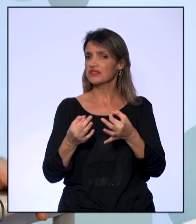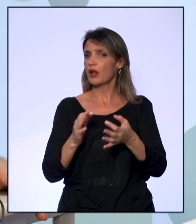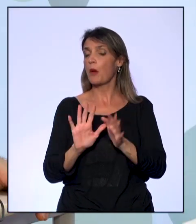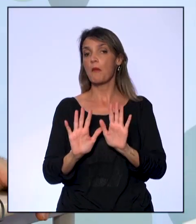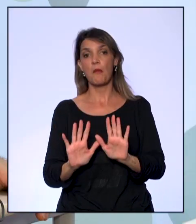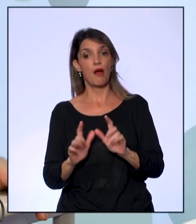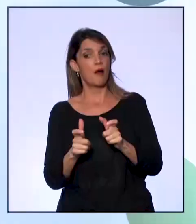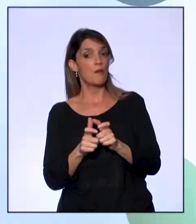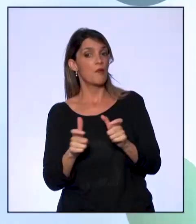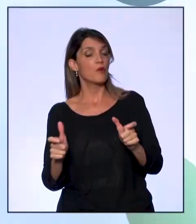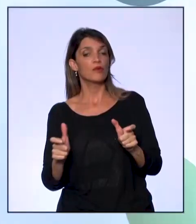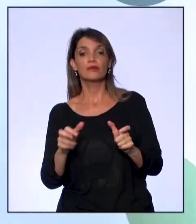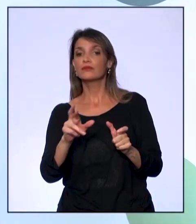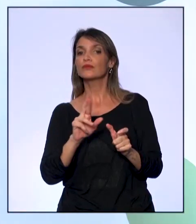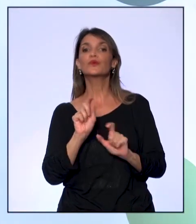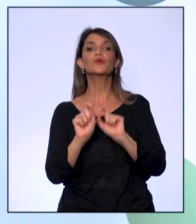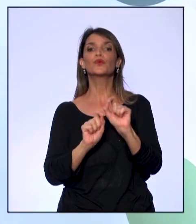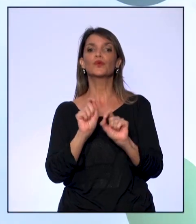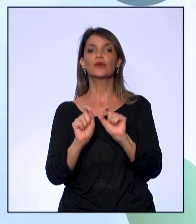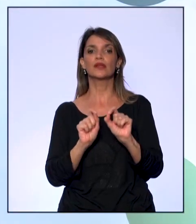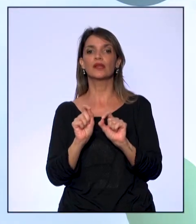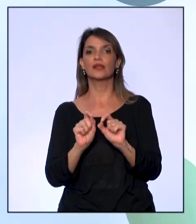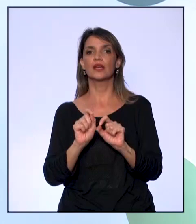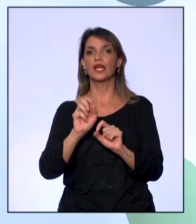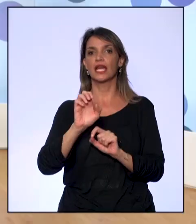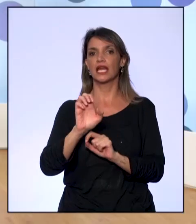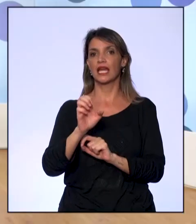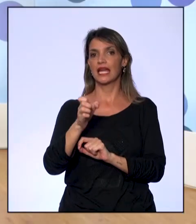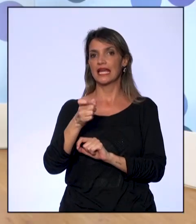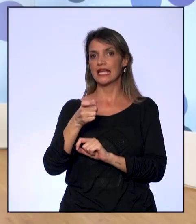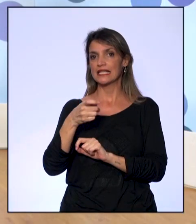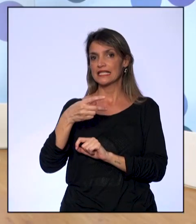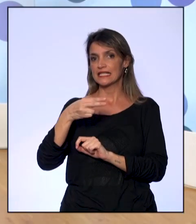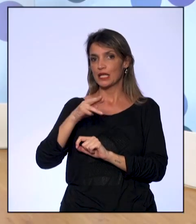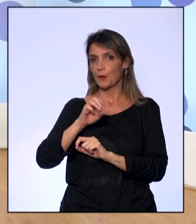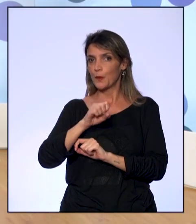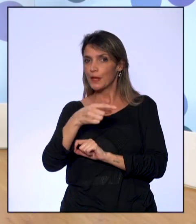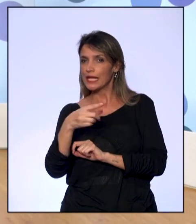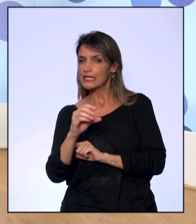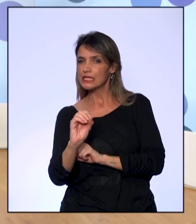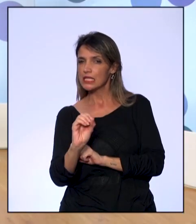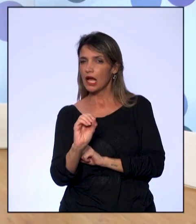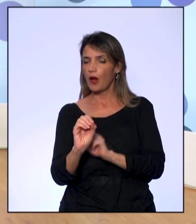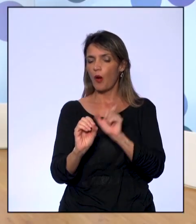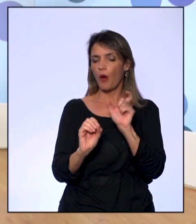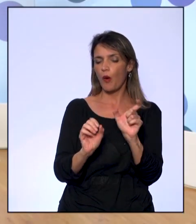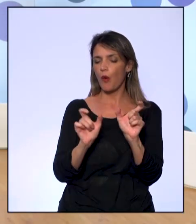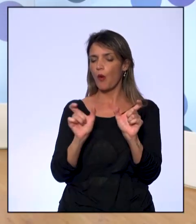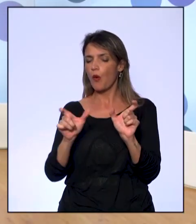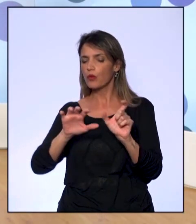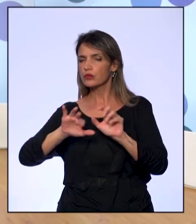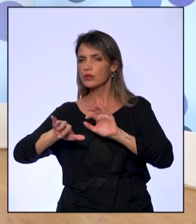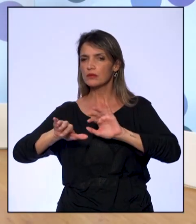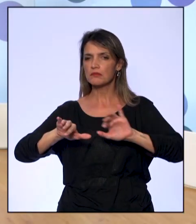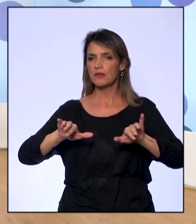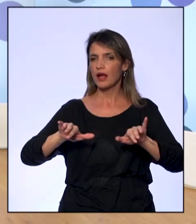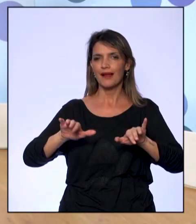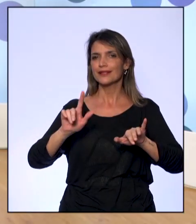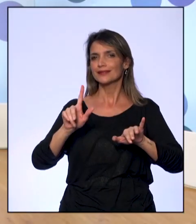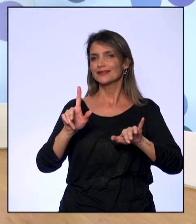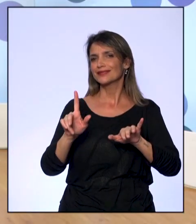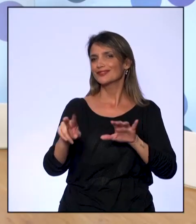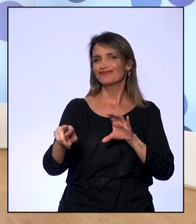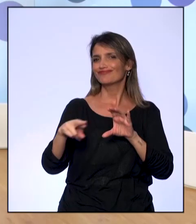mas a maioria respondeu a expressão e sai lá e são nada palavras e paradinha eu não vi